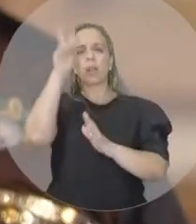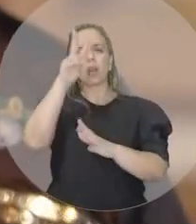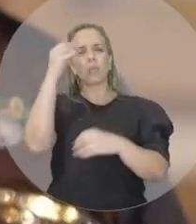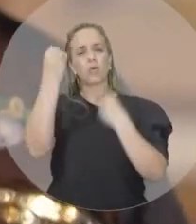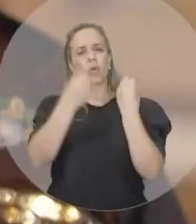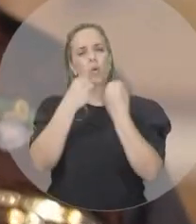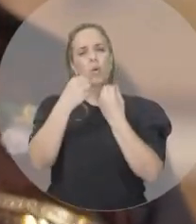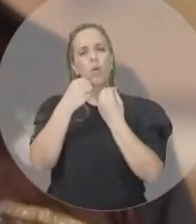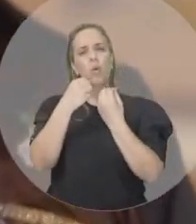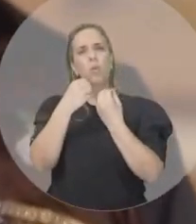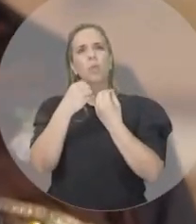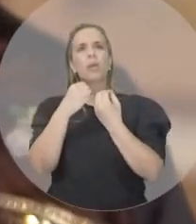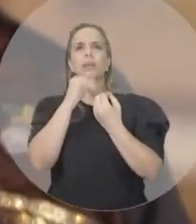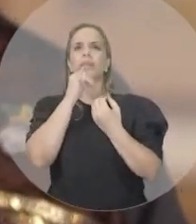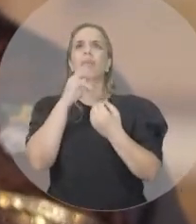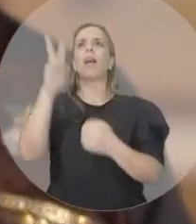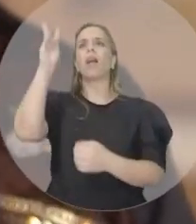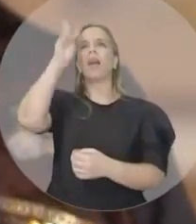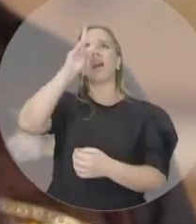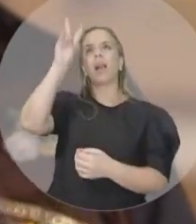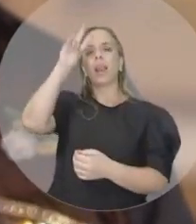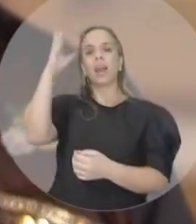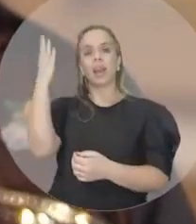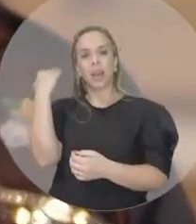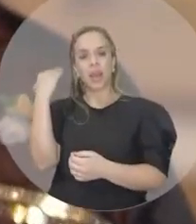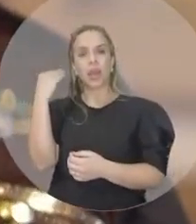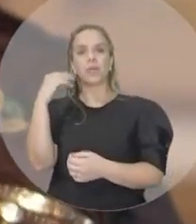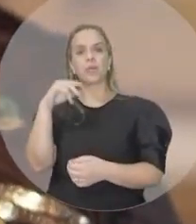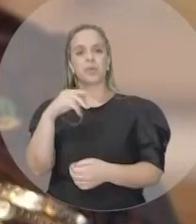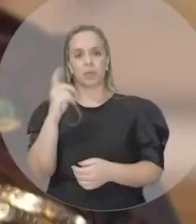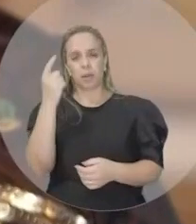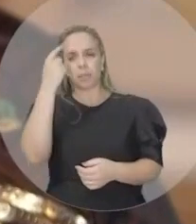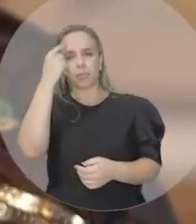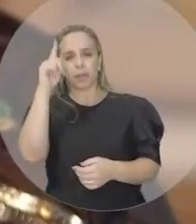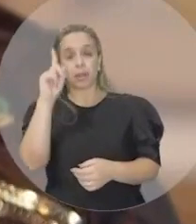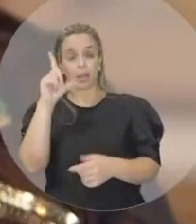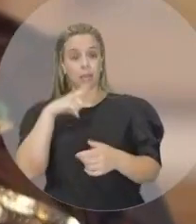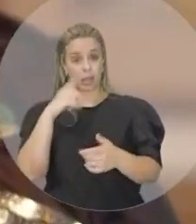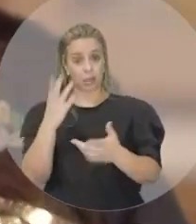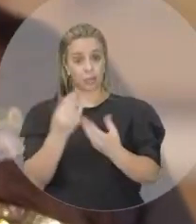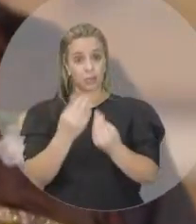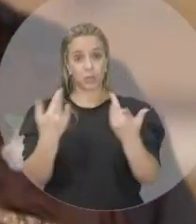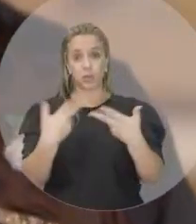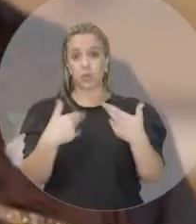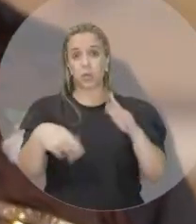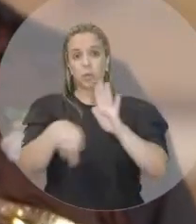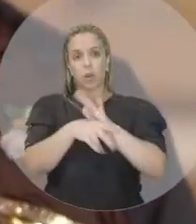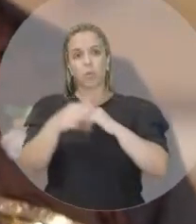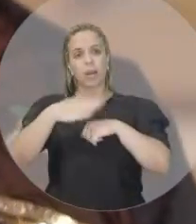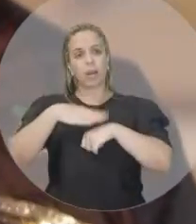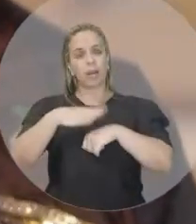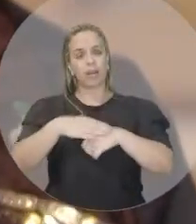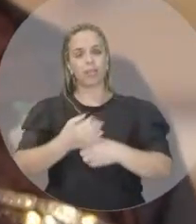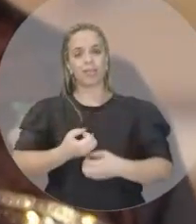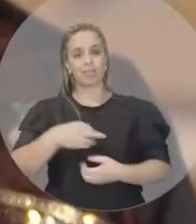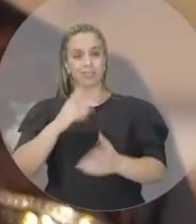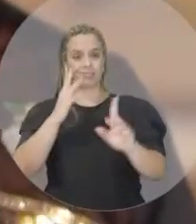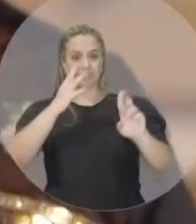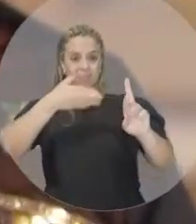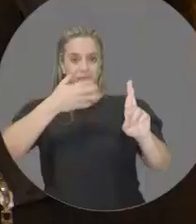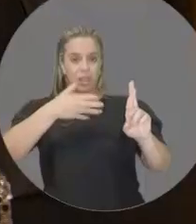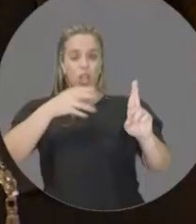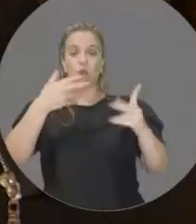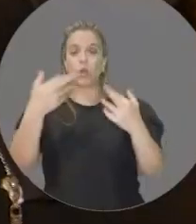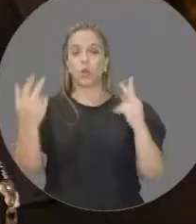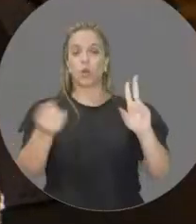memória, com eu recordo, eu lembro, que também tem muito da autorreferencialidade, assim como na obra da Marli